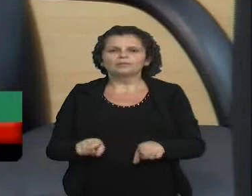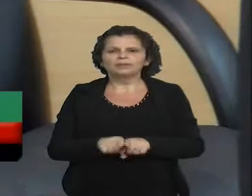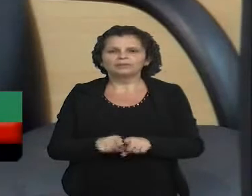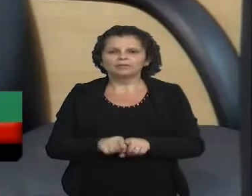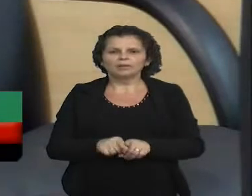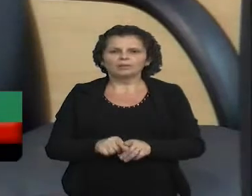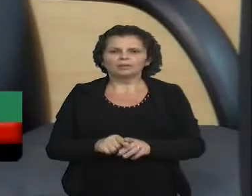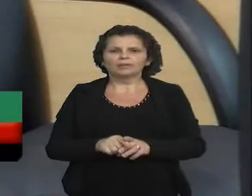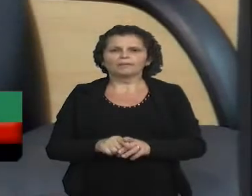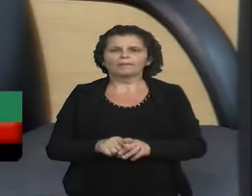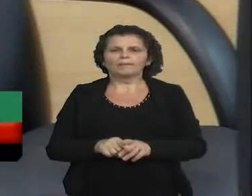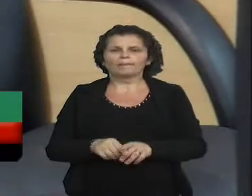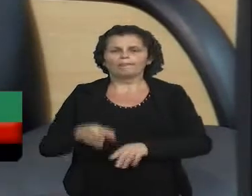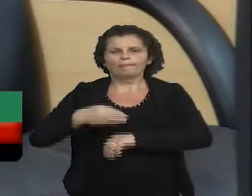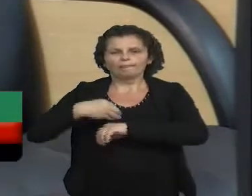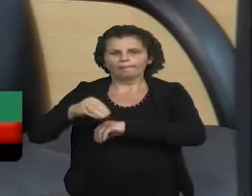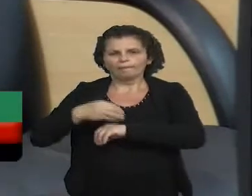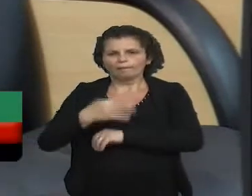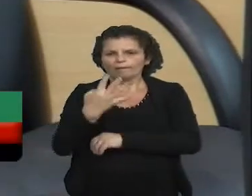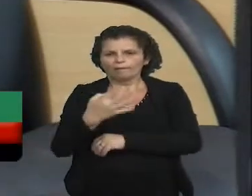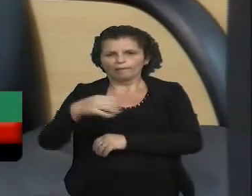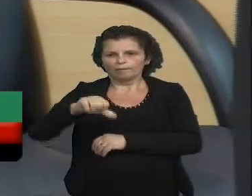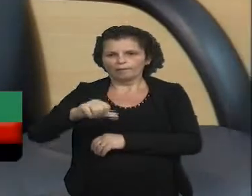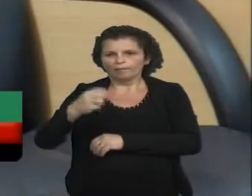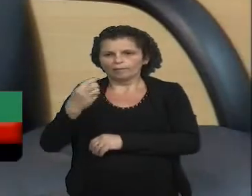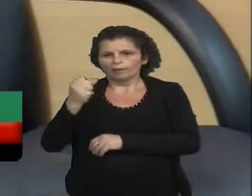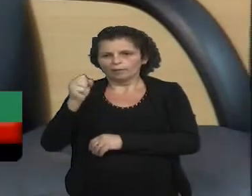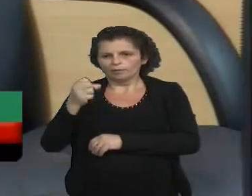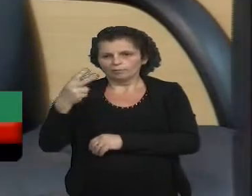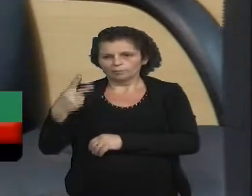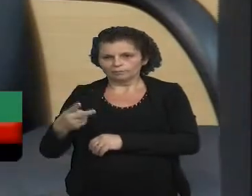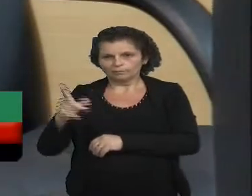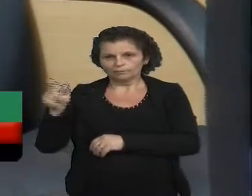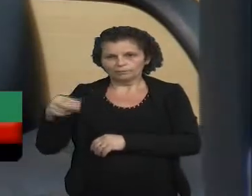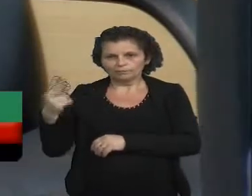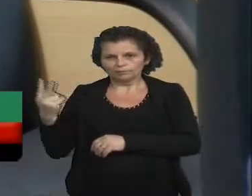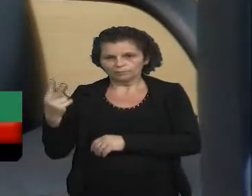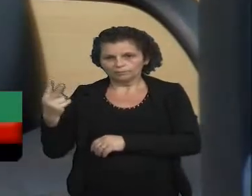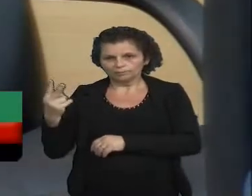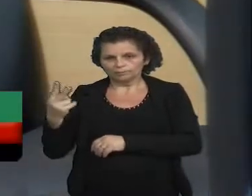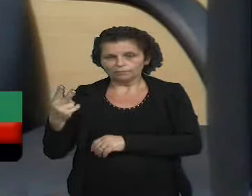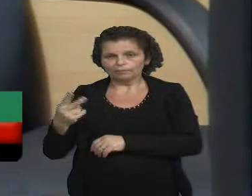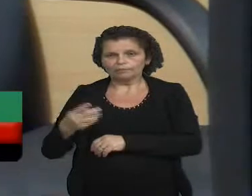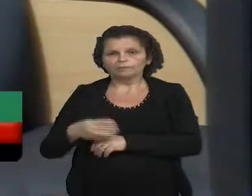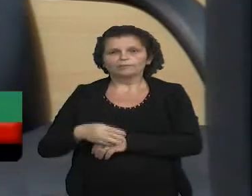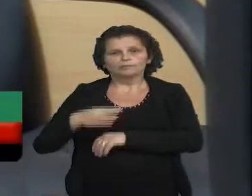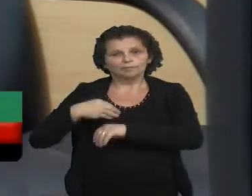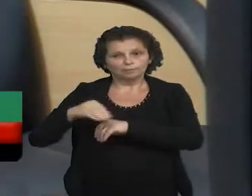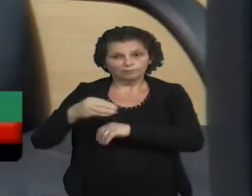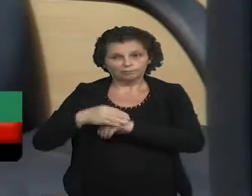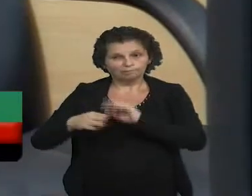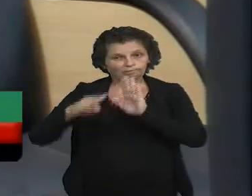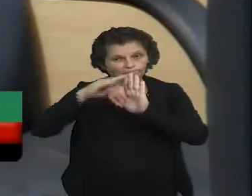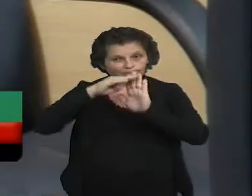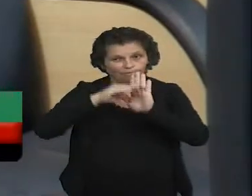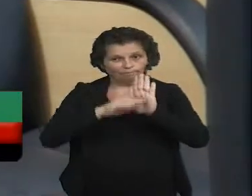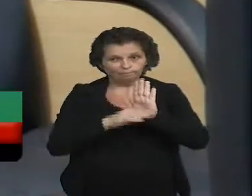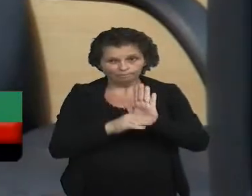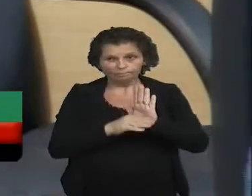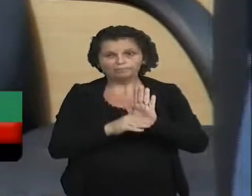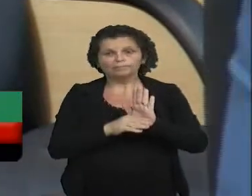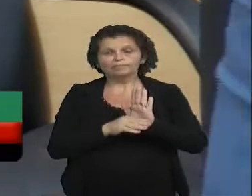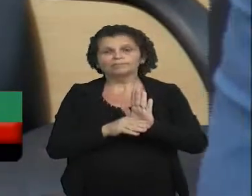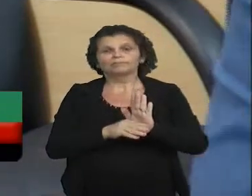Julião. Indicação de número 4982 de 2022. Indica-se à mesa, observadas as